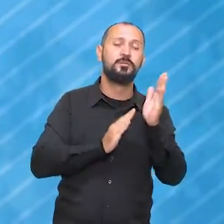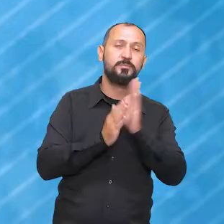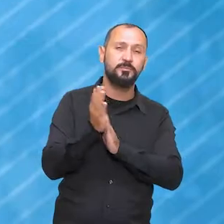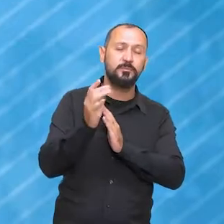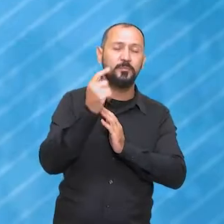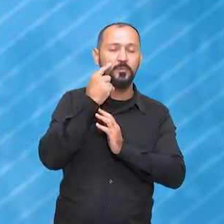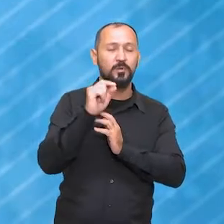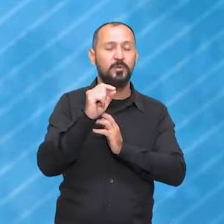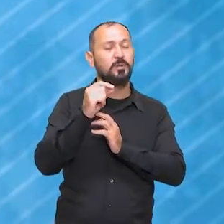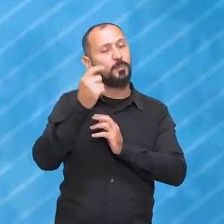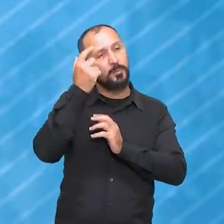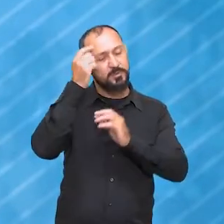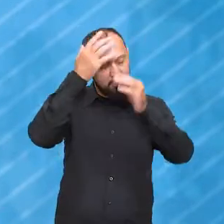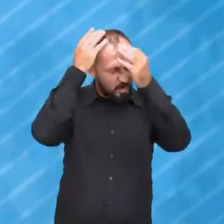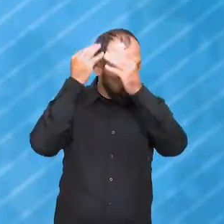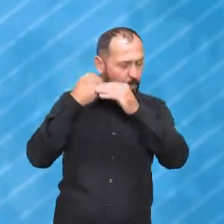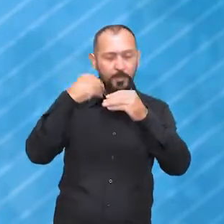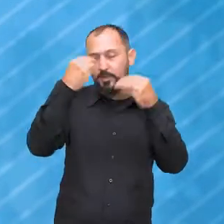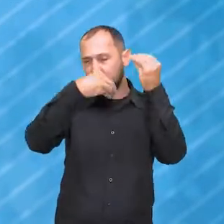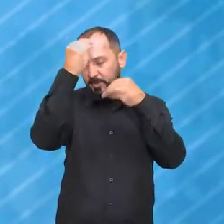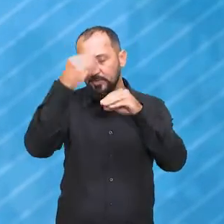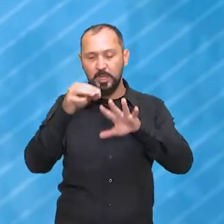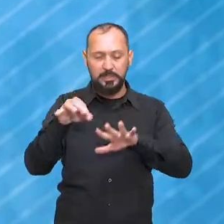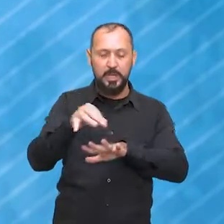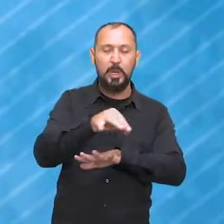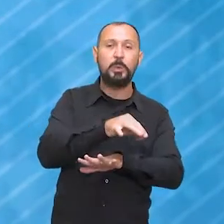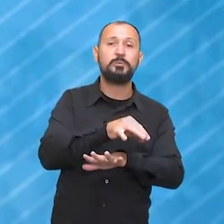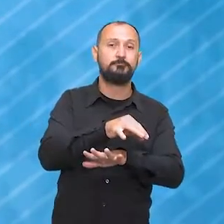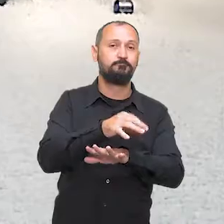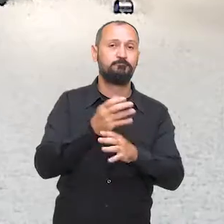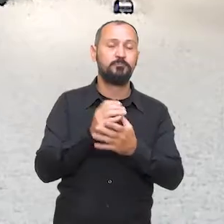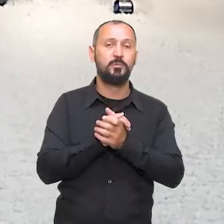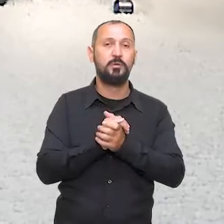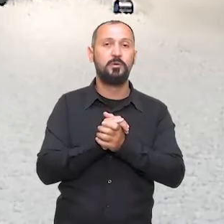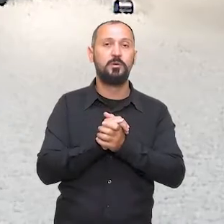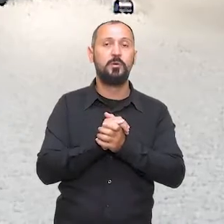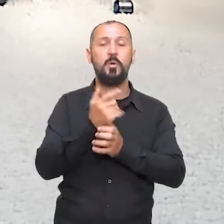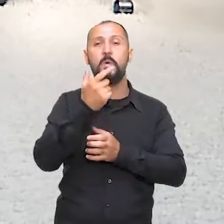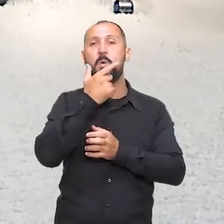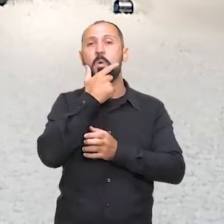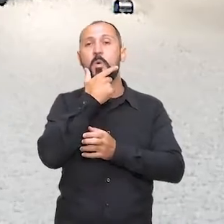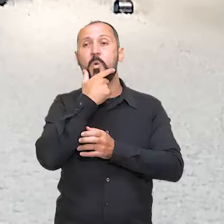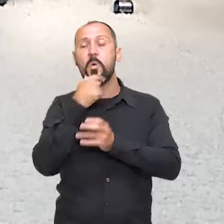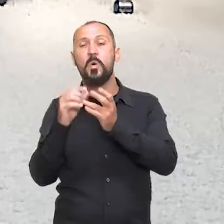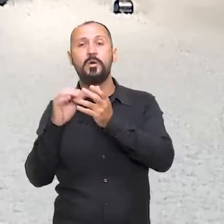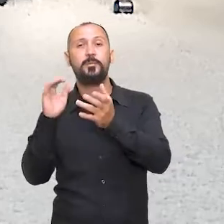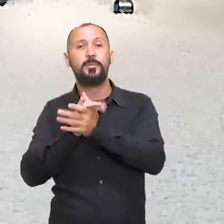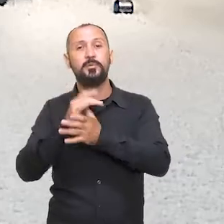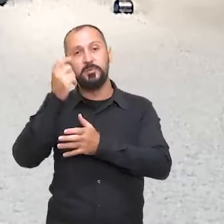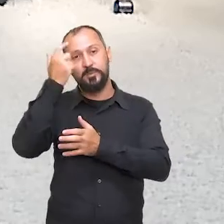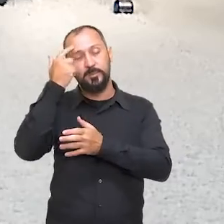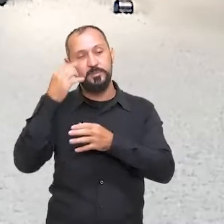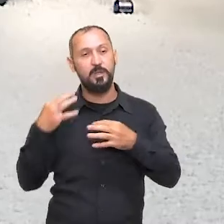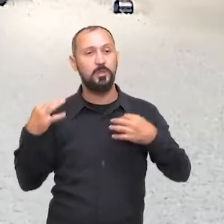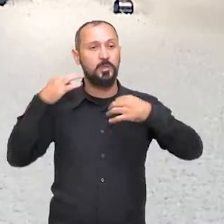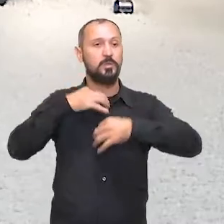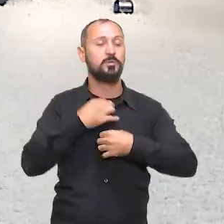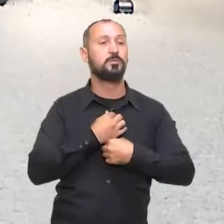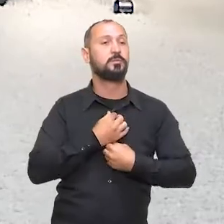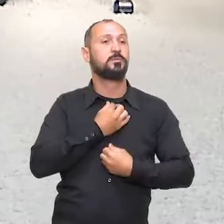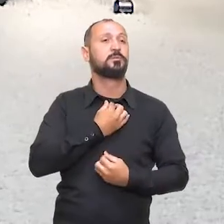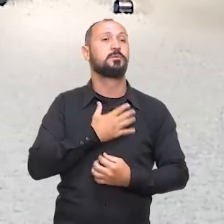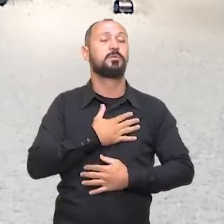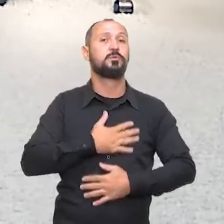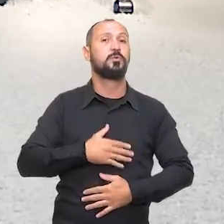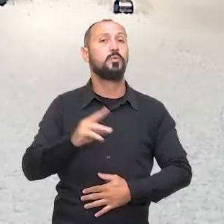daí eu falo, eu tenho que pensar no cabelo, na maquiagem, na unha, e o marido, o homem tem que pensar no terno que vai